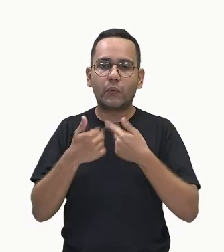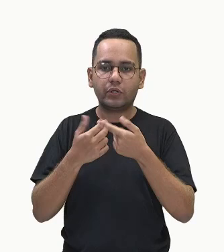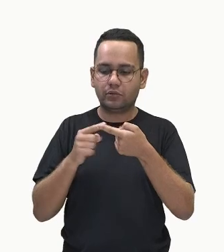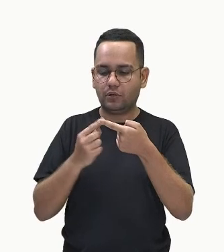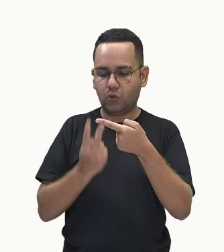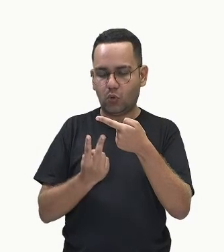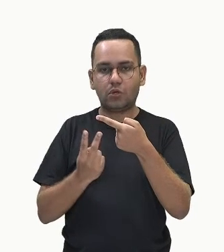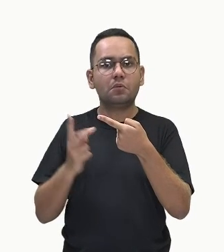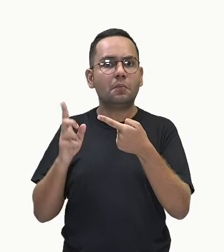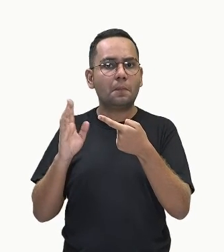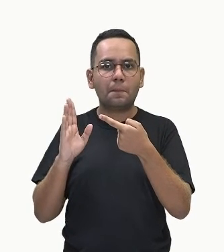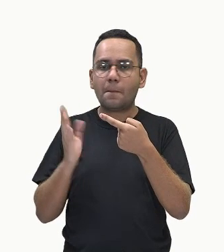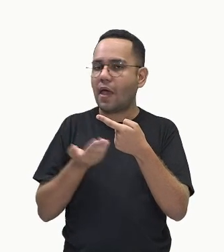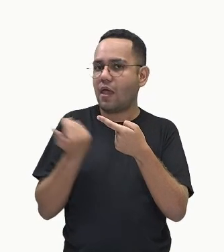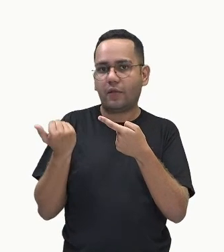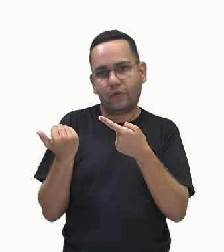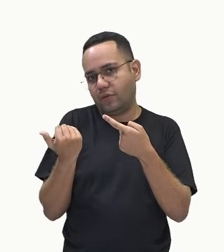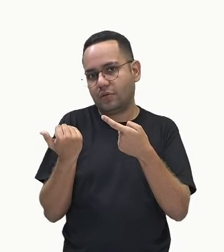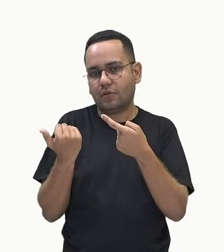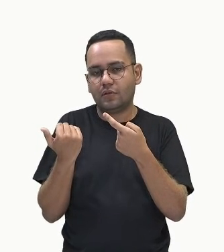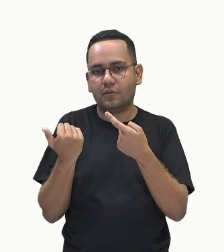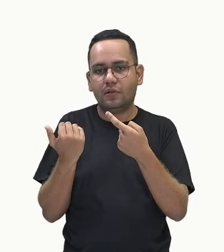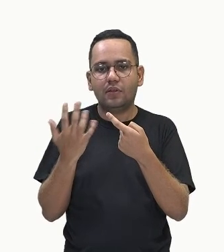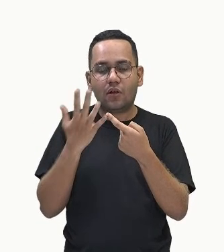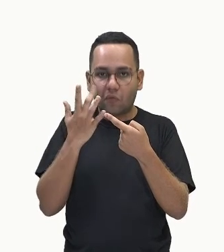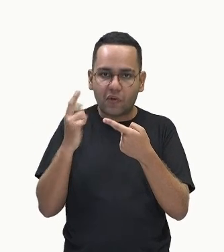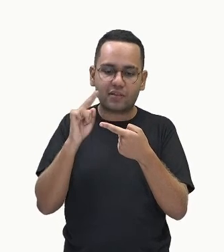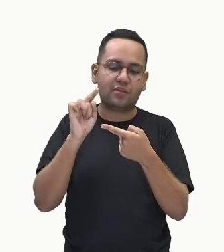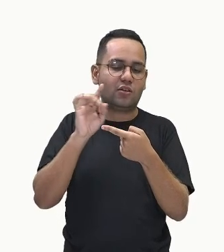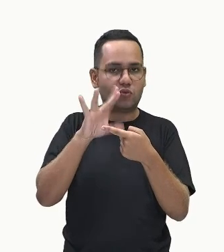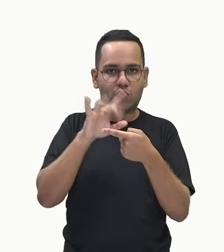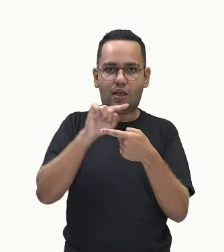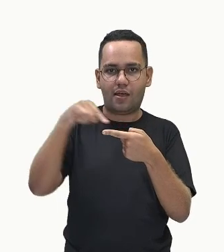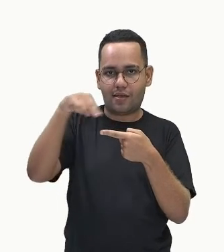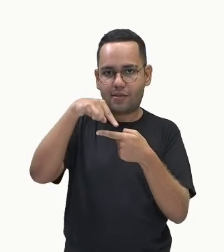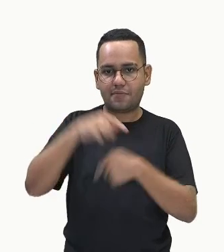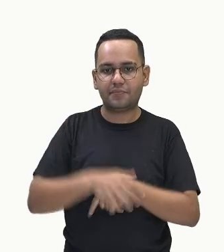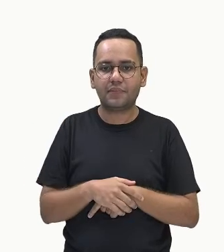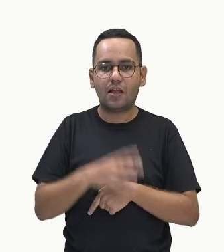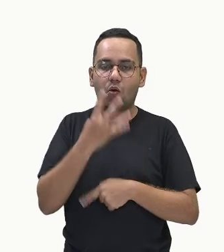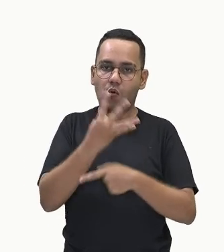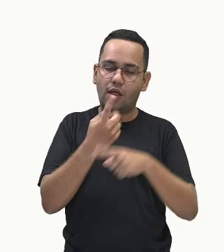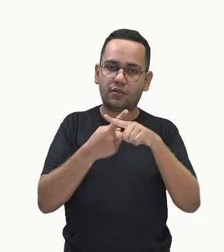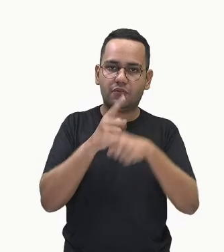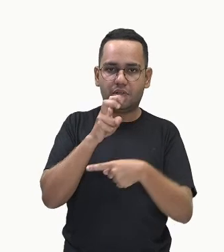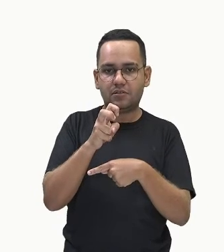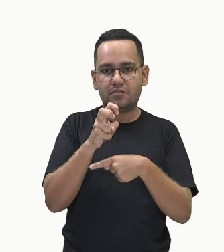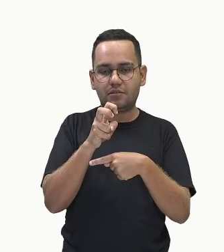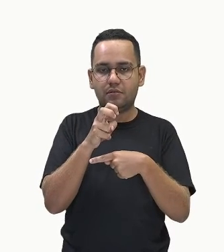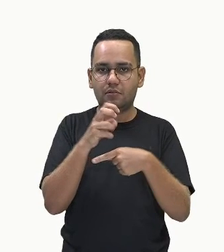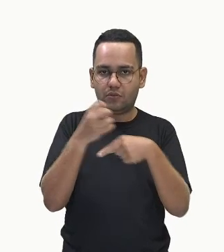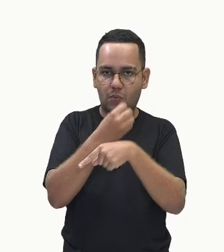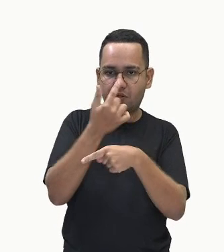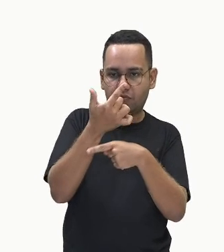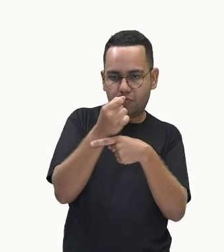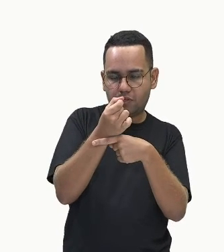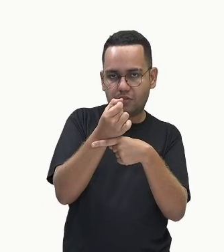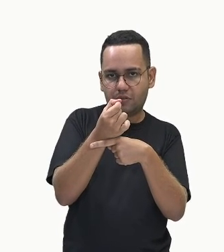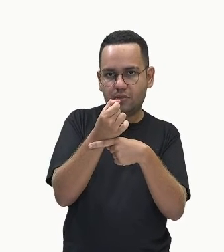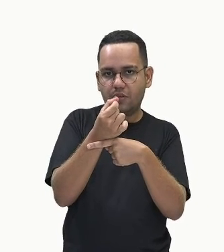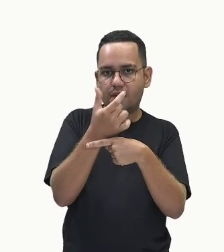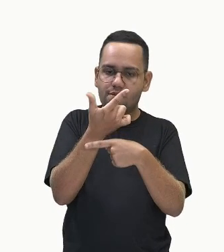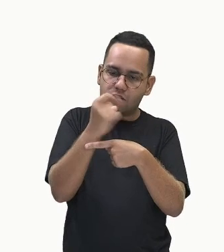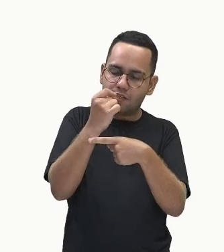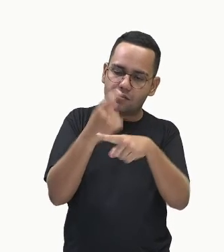resolve a multiplicação ali do numerador. Então, a área vai ser igual a 4 vezes 5, que é 20. E 20